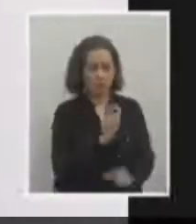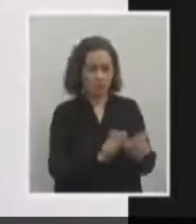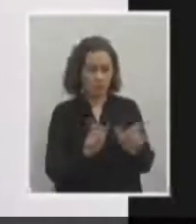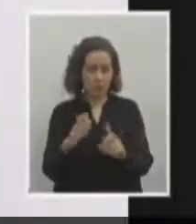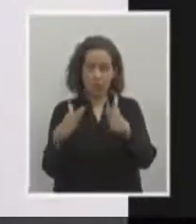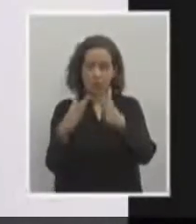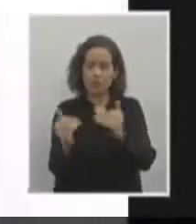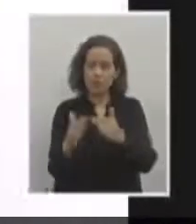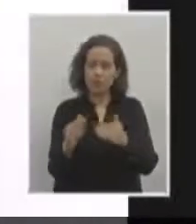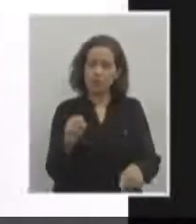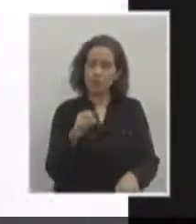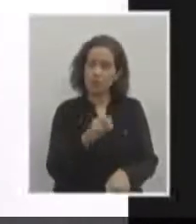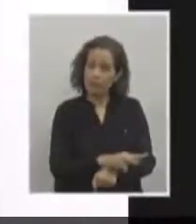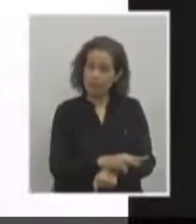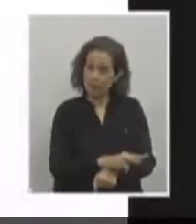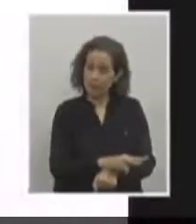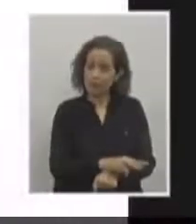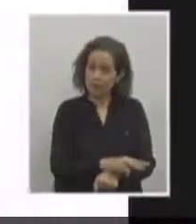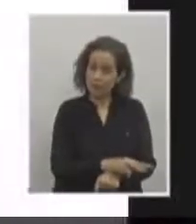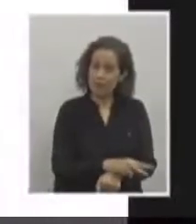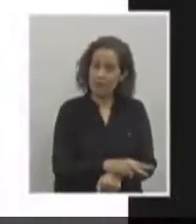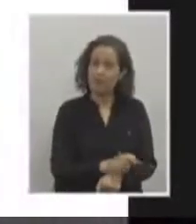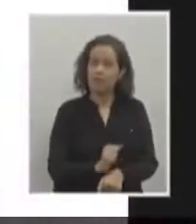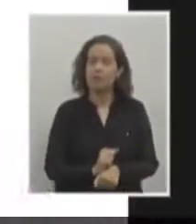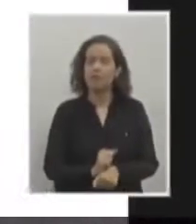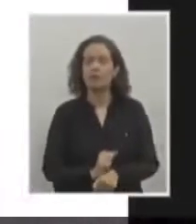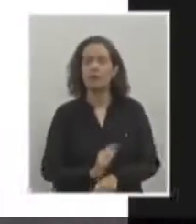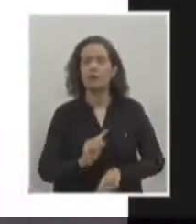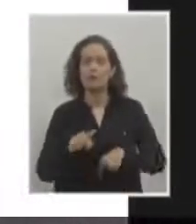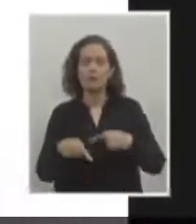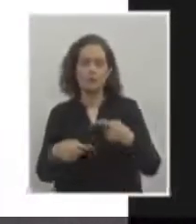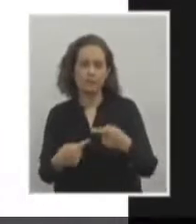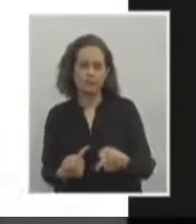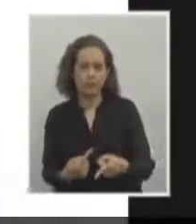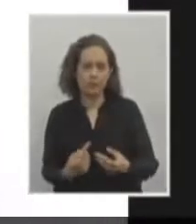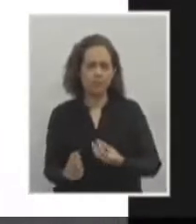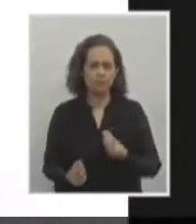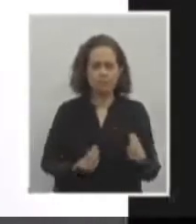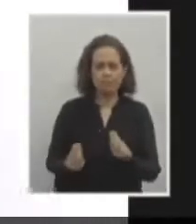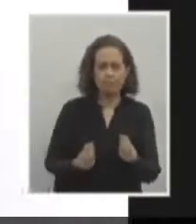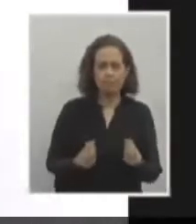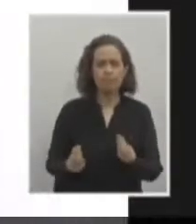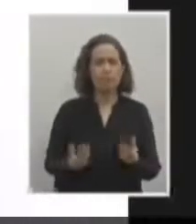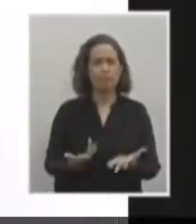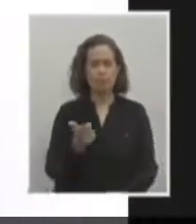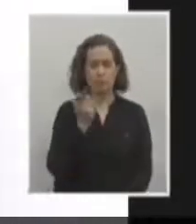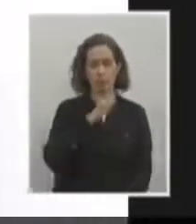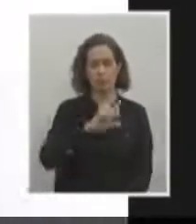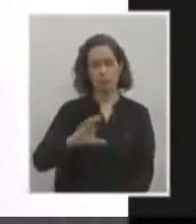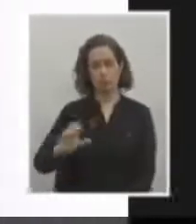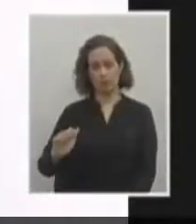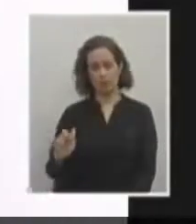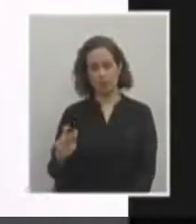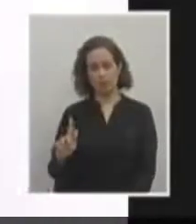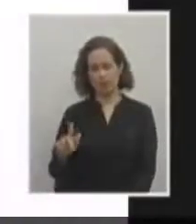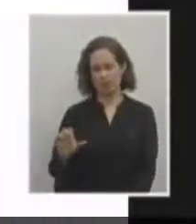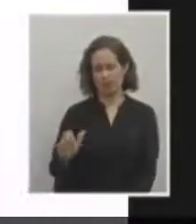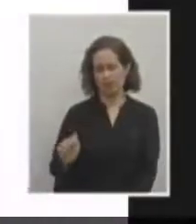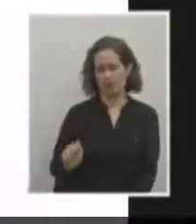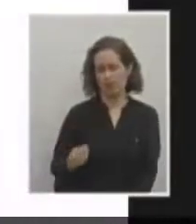vaga e demonstravam, através do QI, que eles estavam em um cargo vago. Se existe cargo vago, por que não